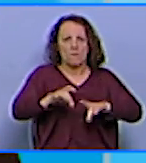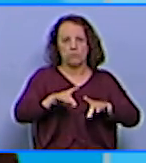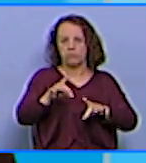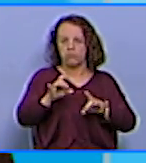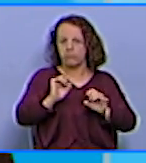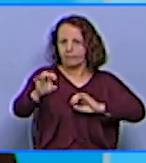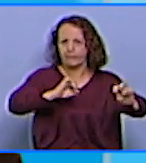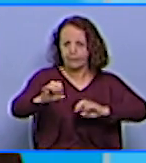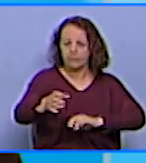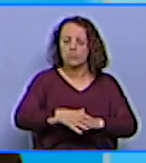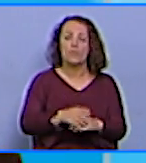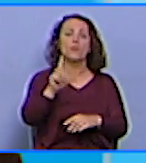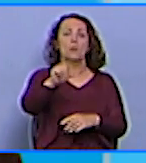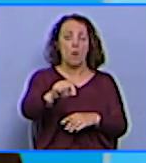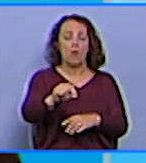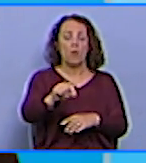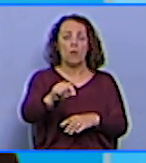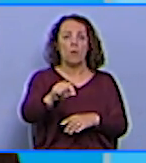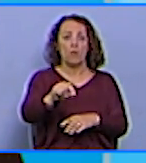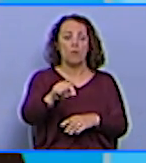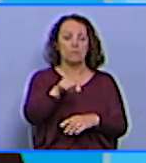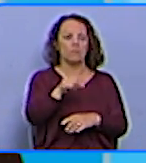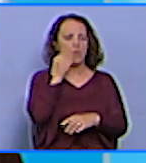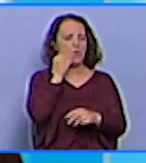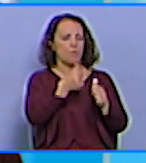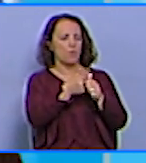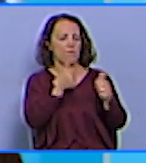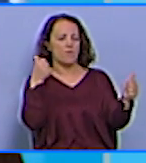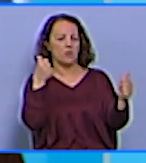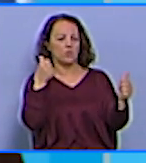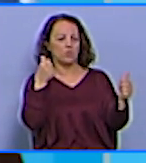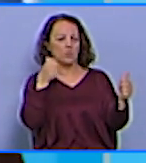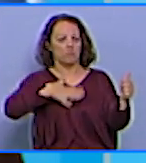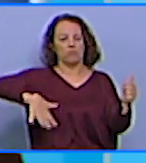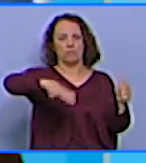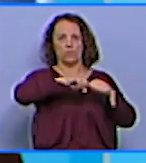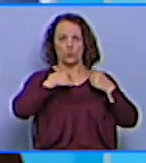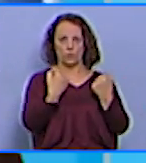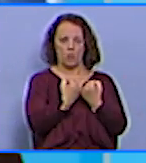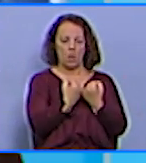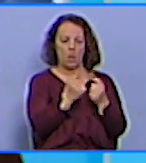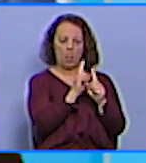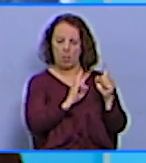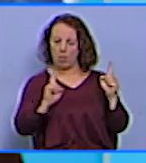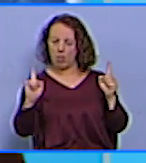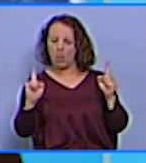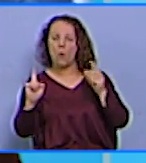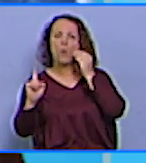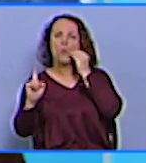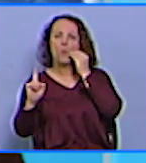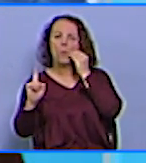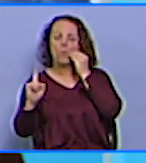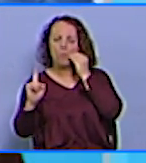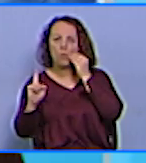procurar também, que lá está, este afastamento social na medida das possibilidades e para